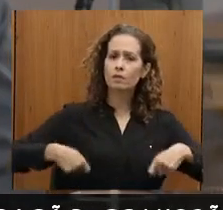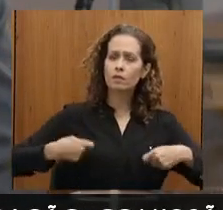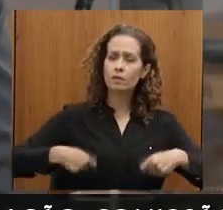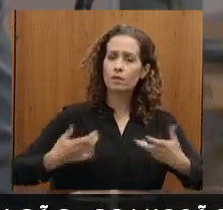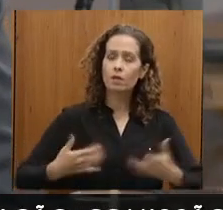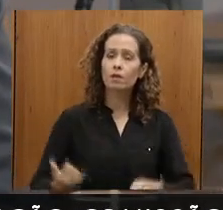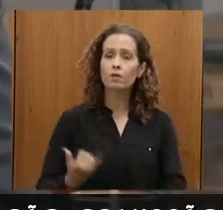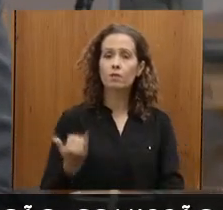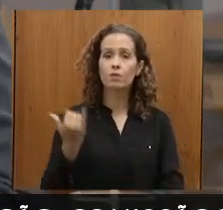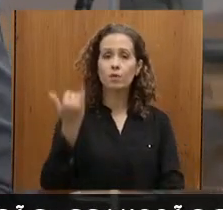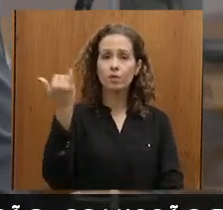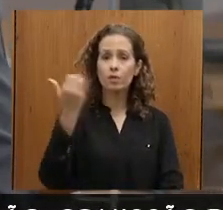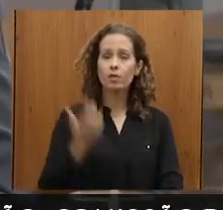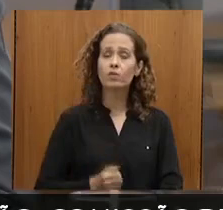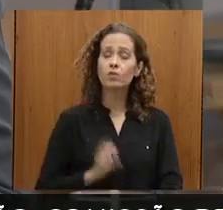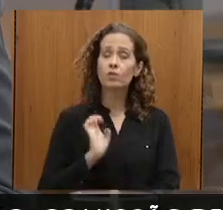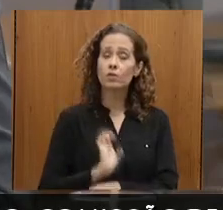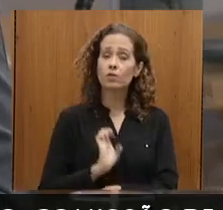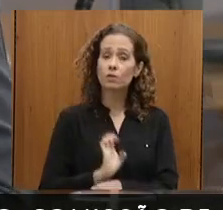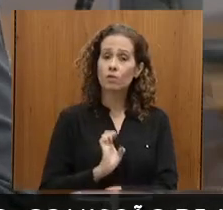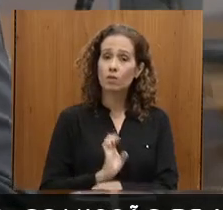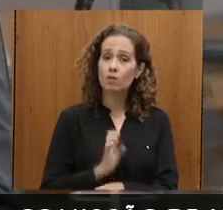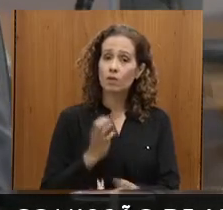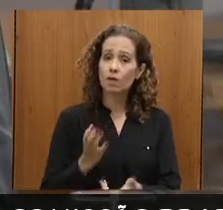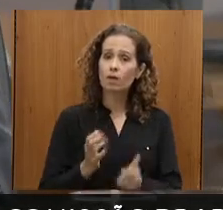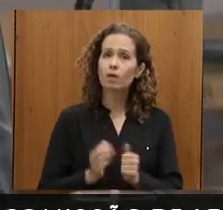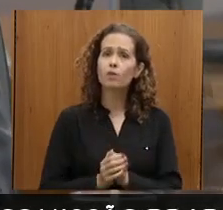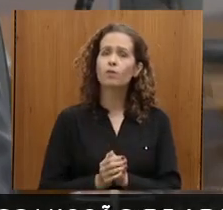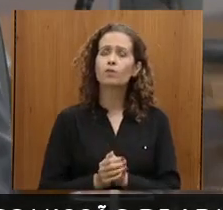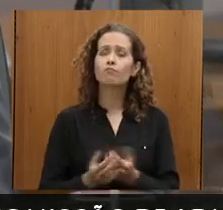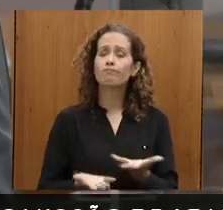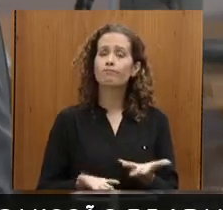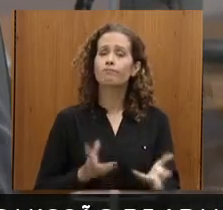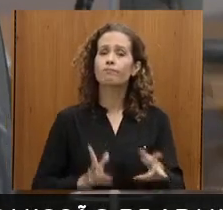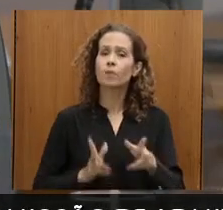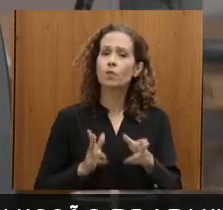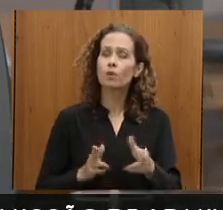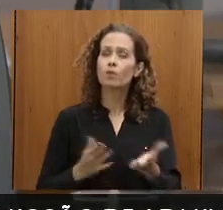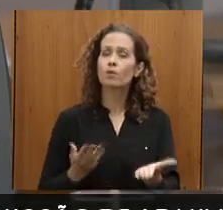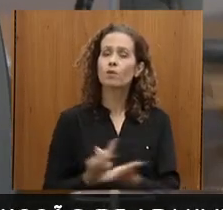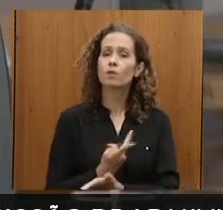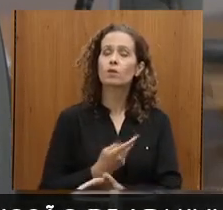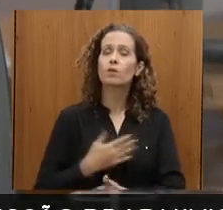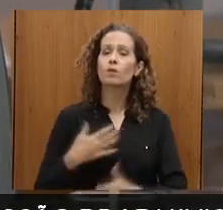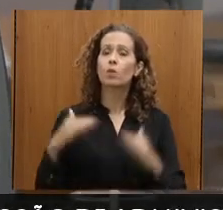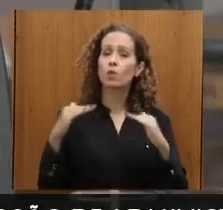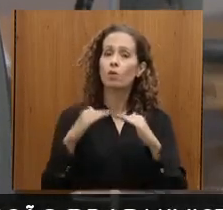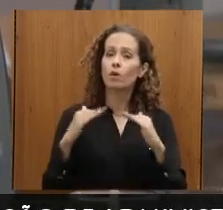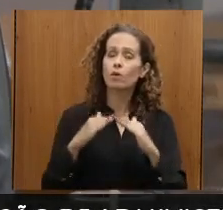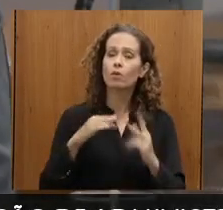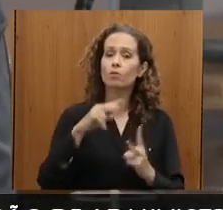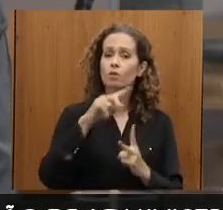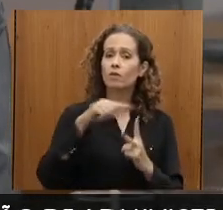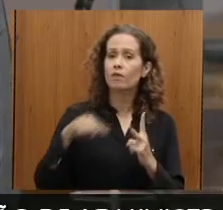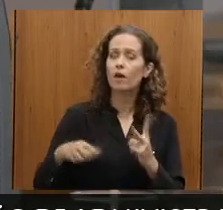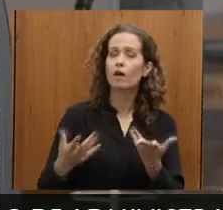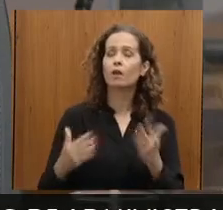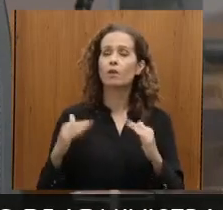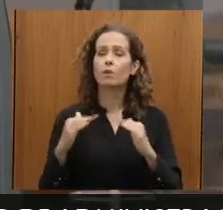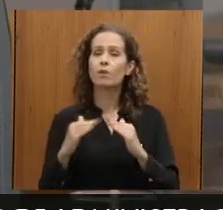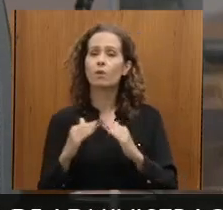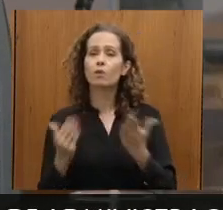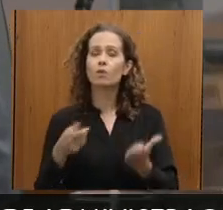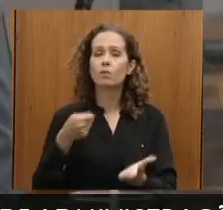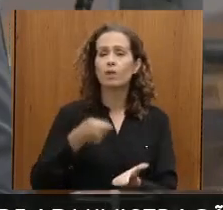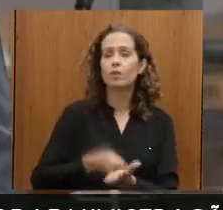importante, que o Estado, assim como proceder o acordo na questão da Vale, proceder o acordo na questão